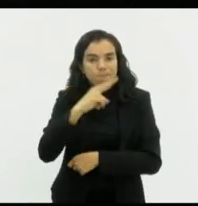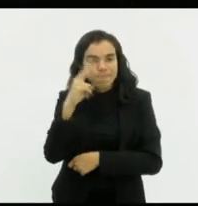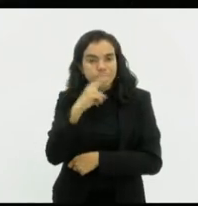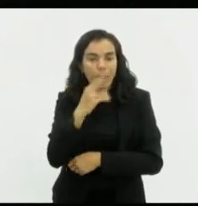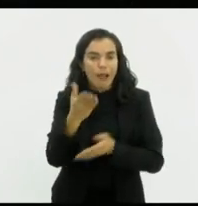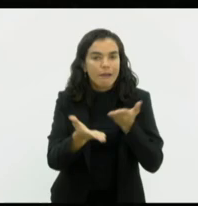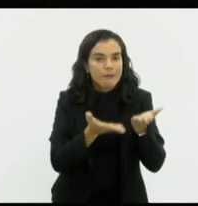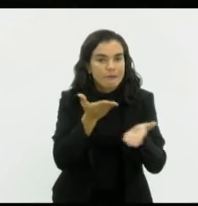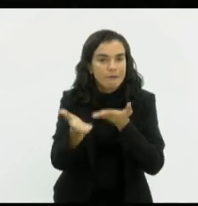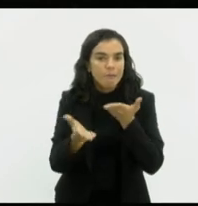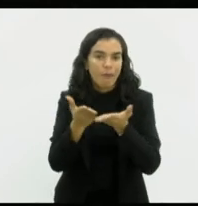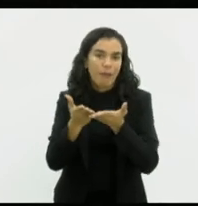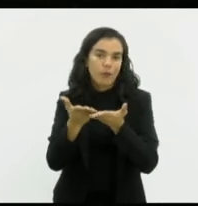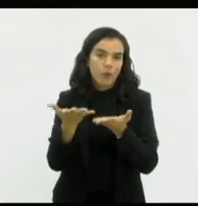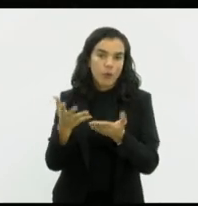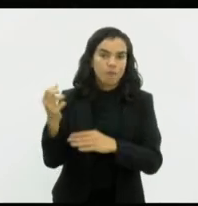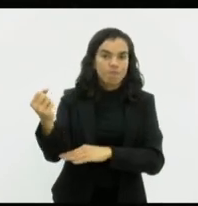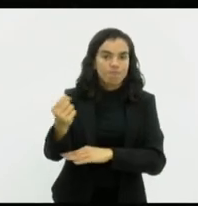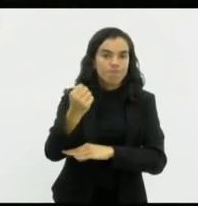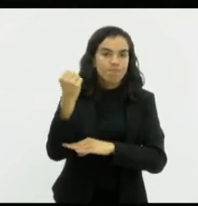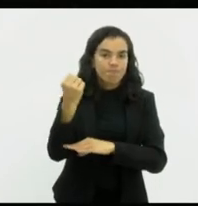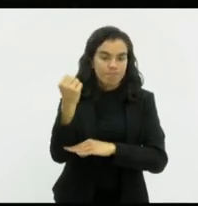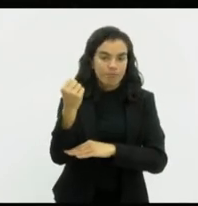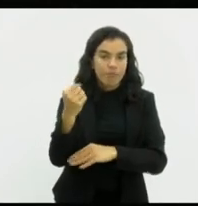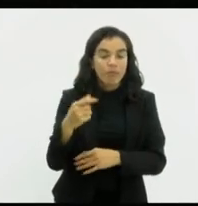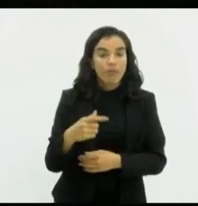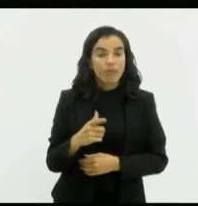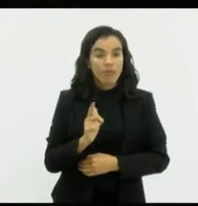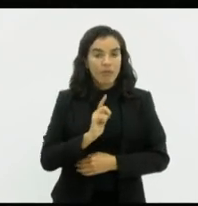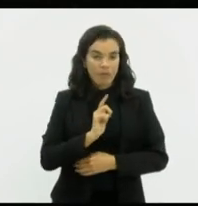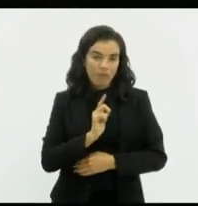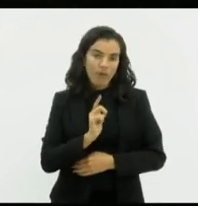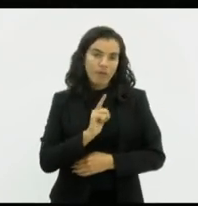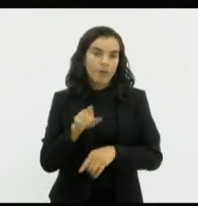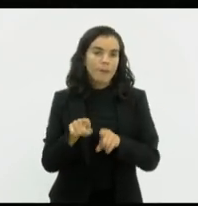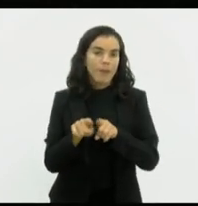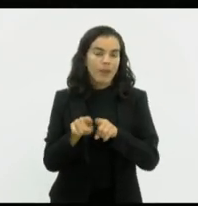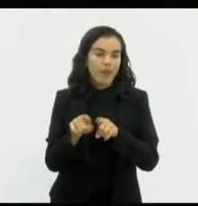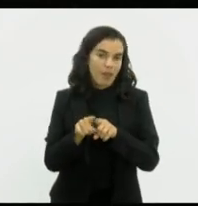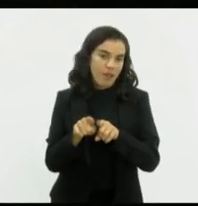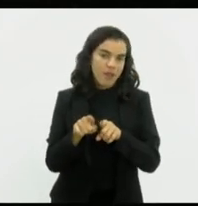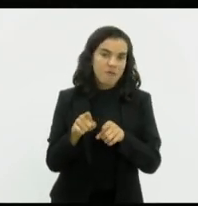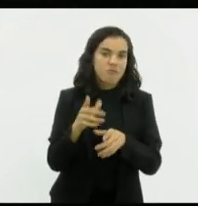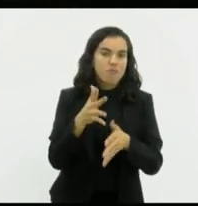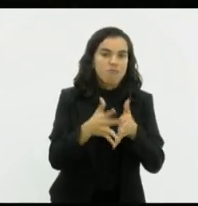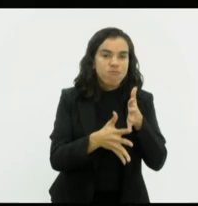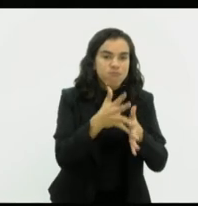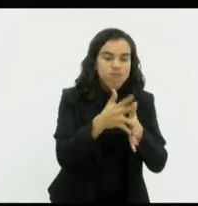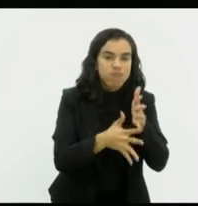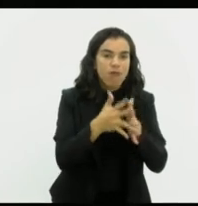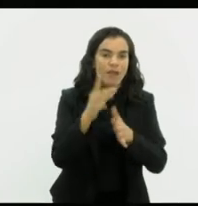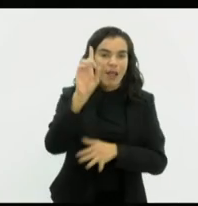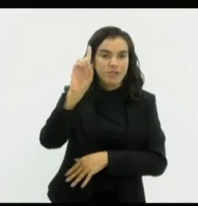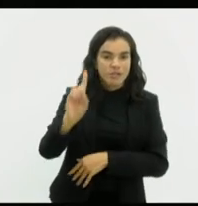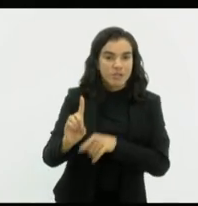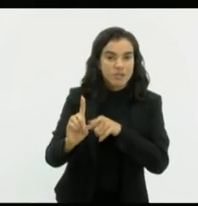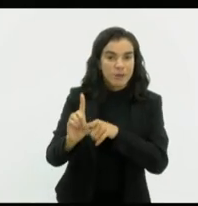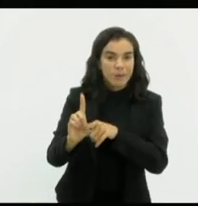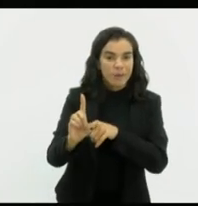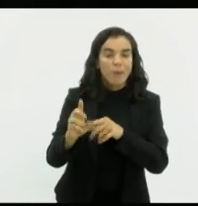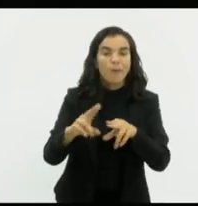hospitais universitários. A gente sabe que existe um loteamento da direção desses hospitais, né, pelo